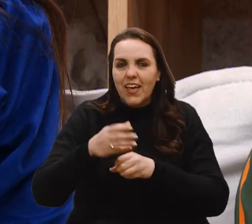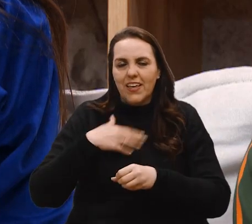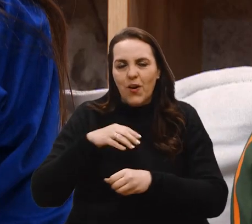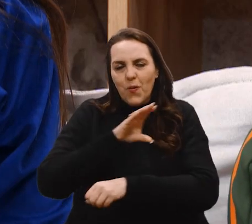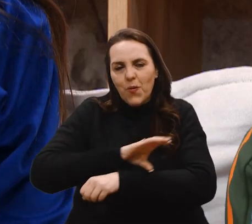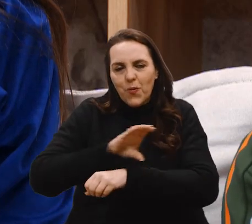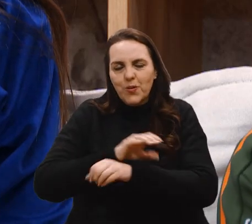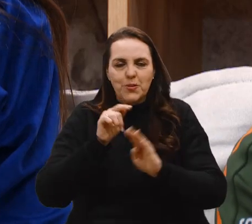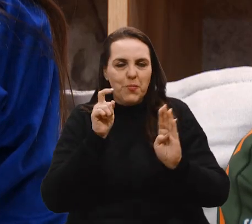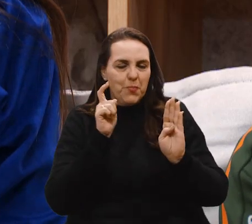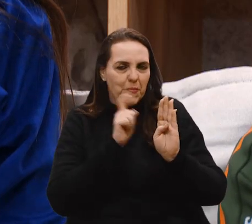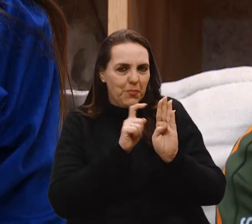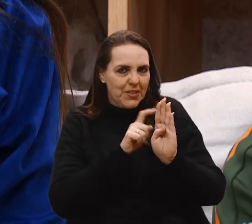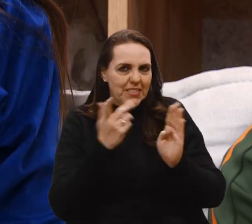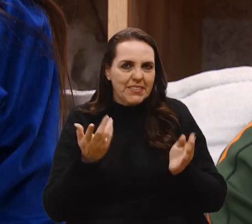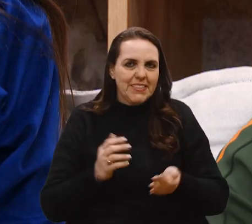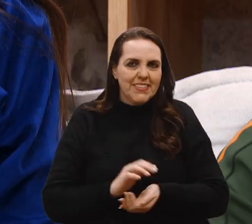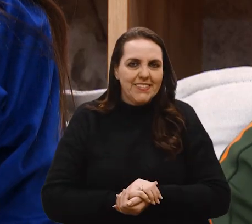biomedicina,